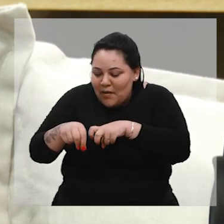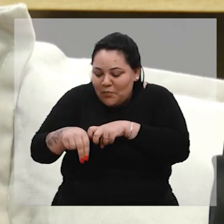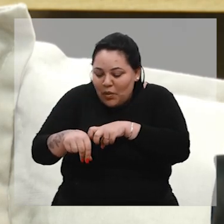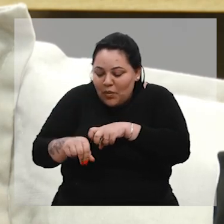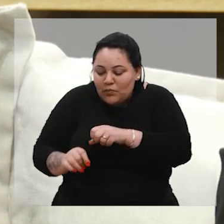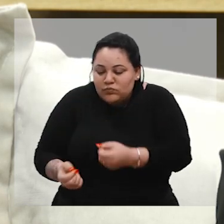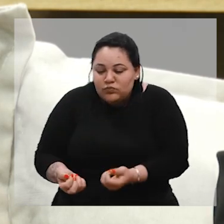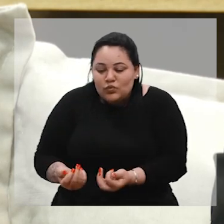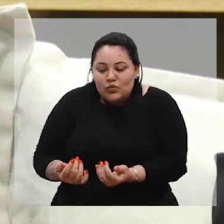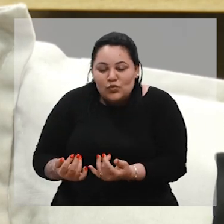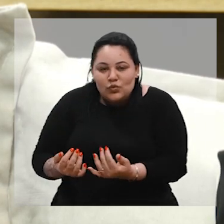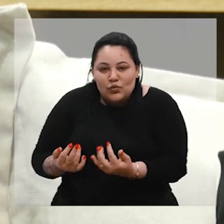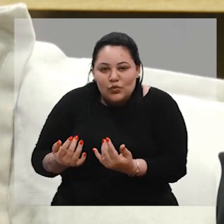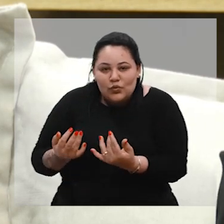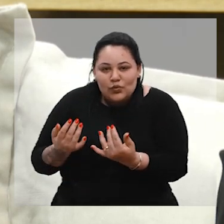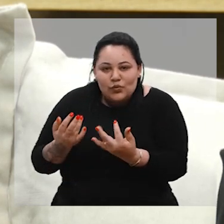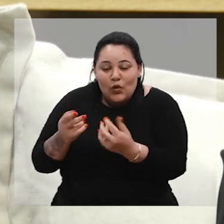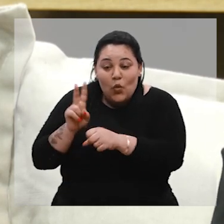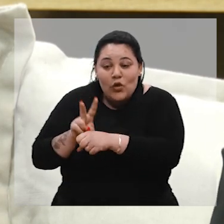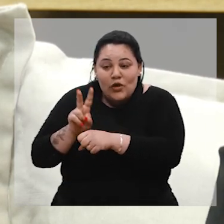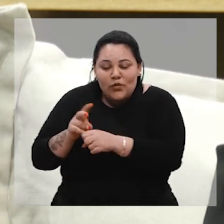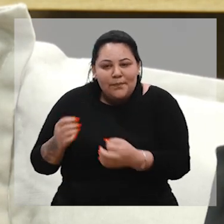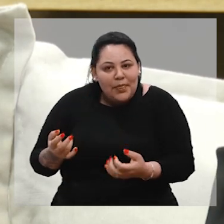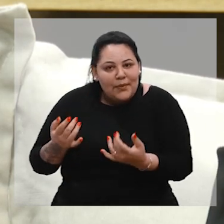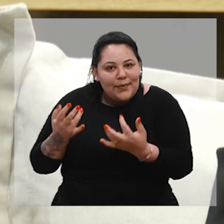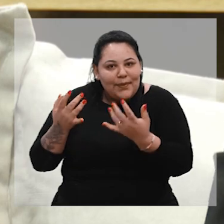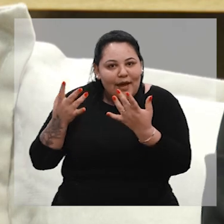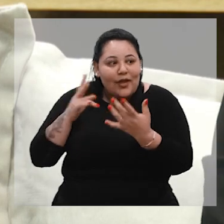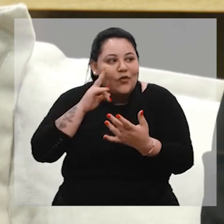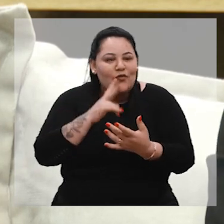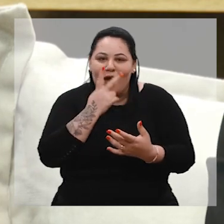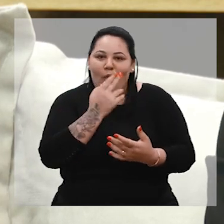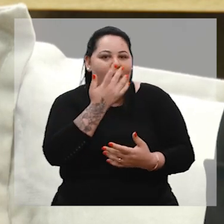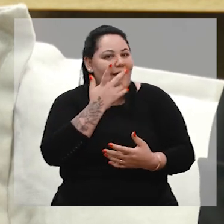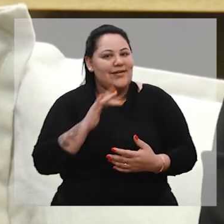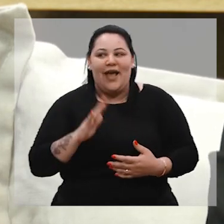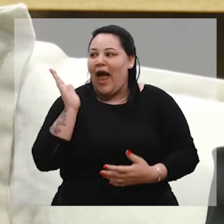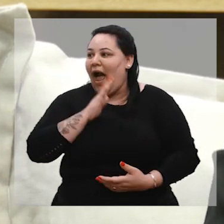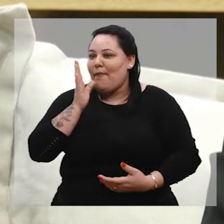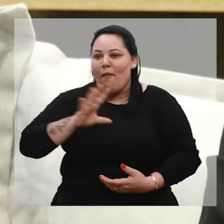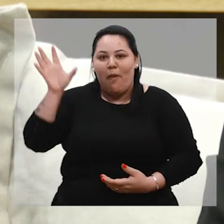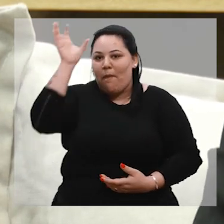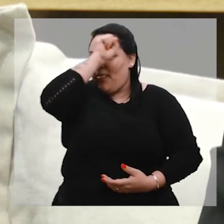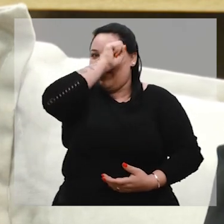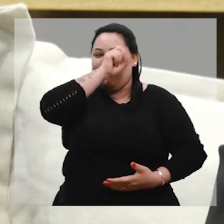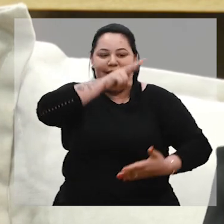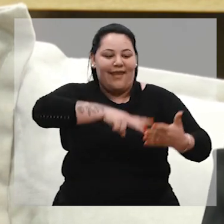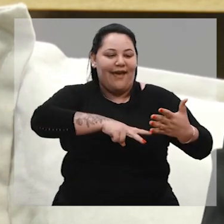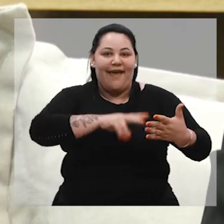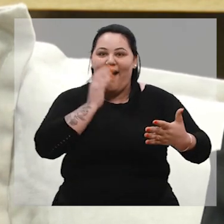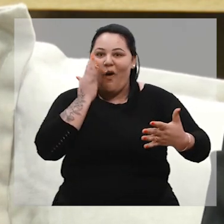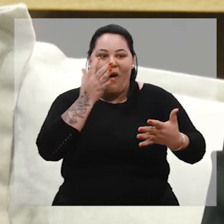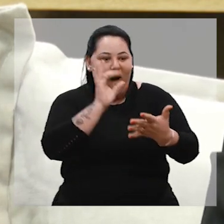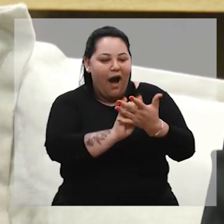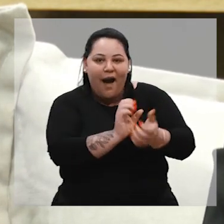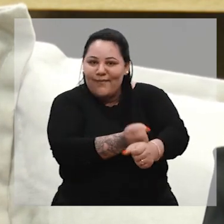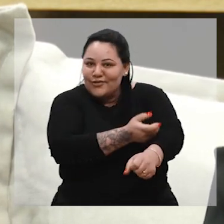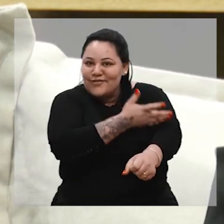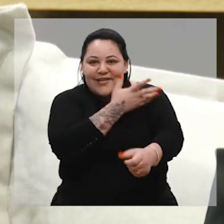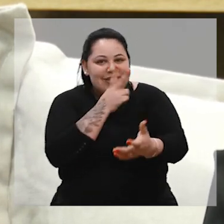semeando, vai cuidando dela a cada dia e de repente a criança está lendo. Então quando isso